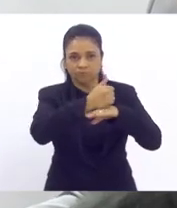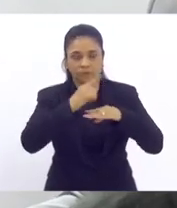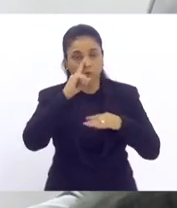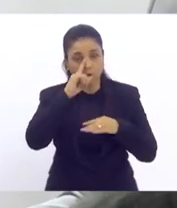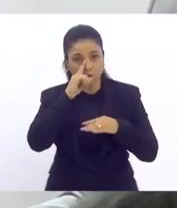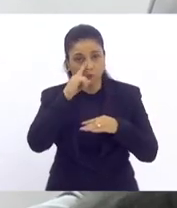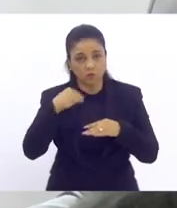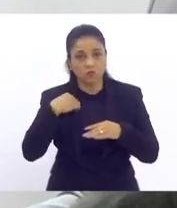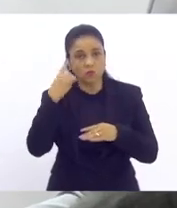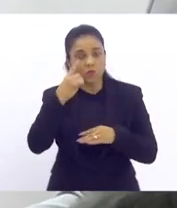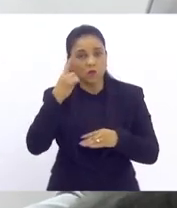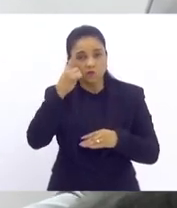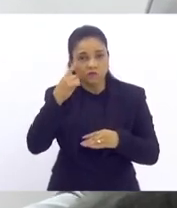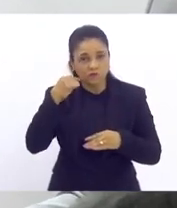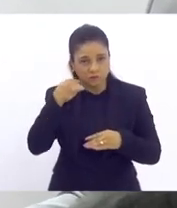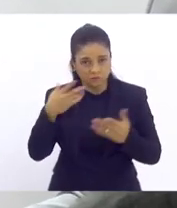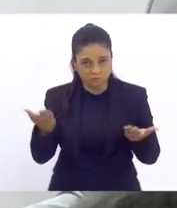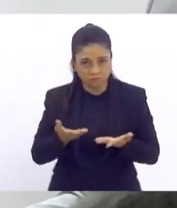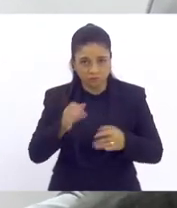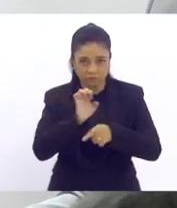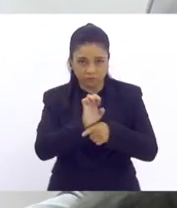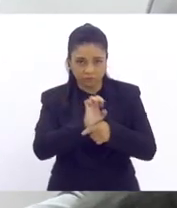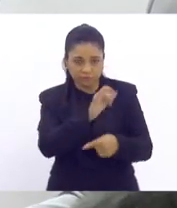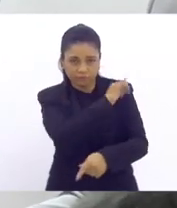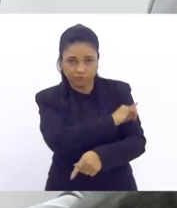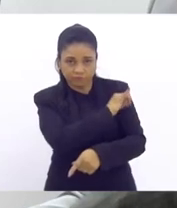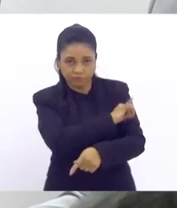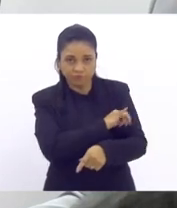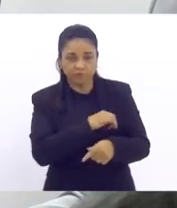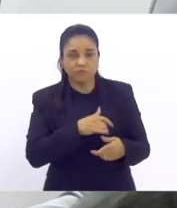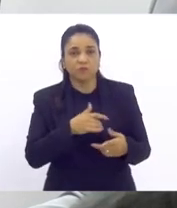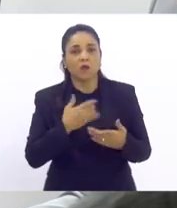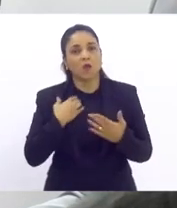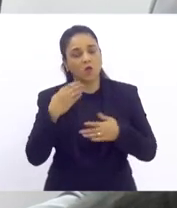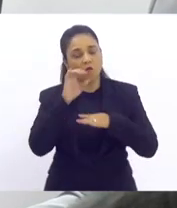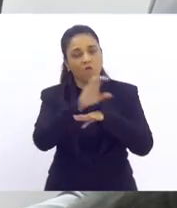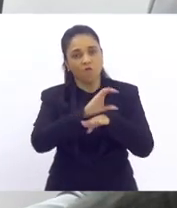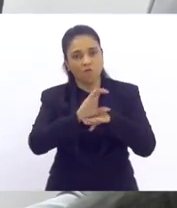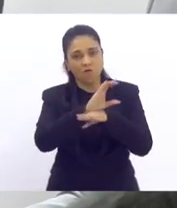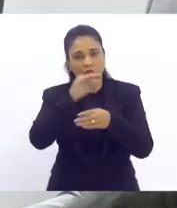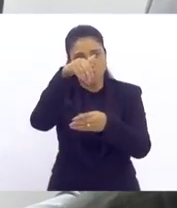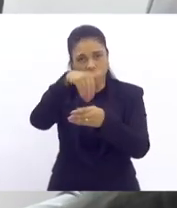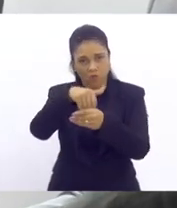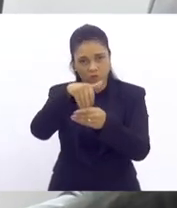do Rio de Janeiro Então somente isso é por isso que eu mantenho o meu voto pela constitucionalidade